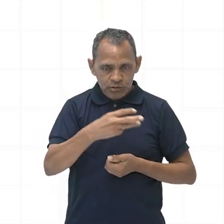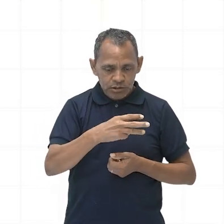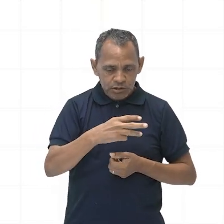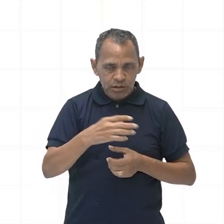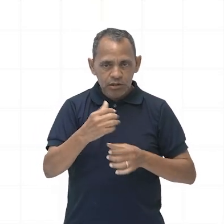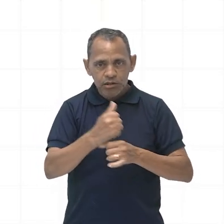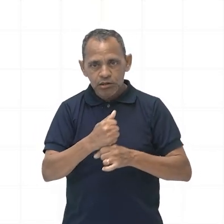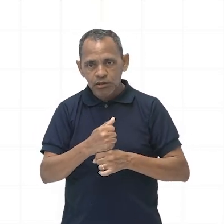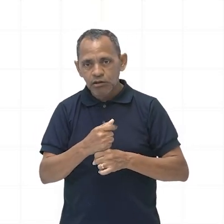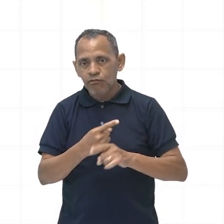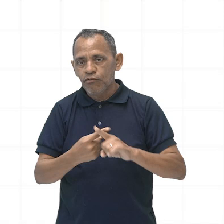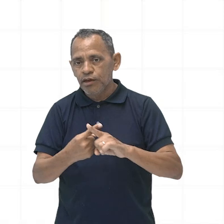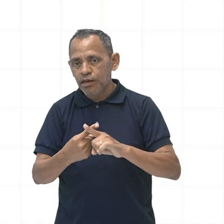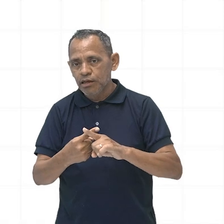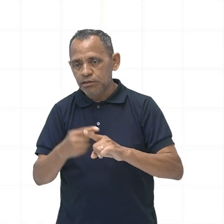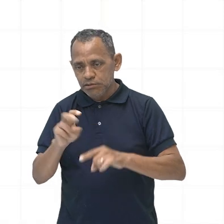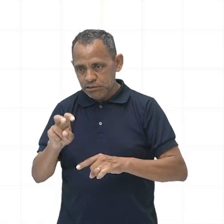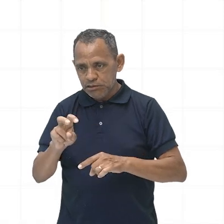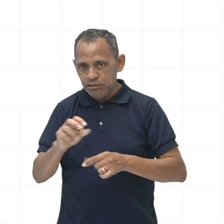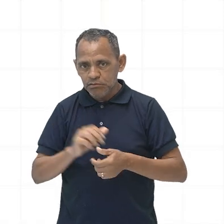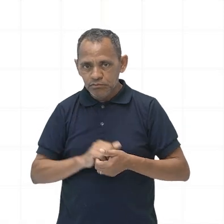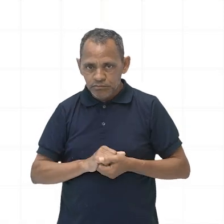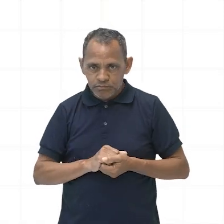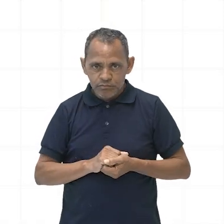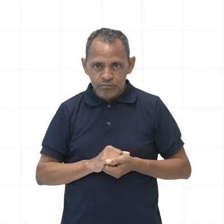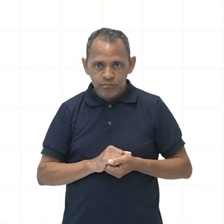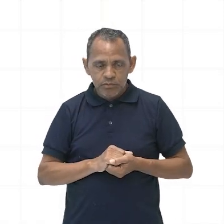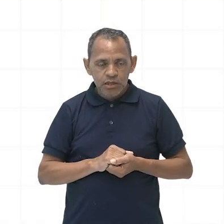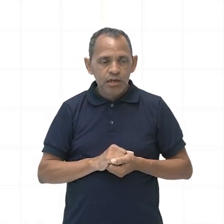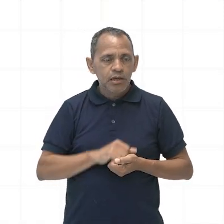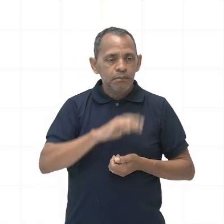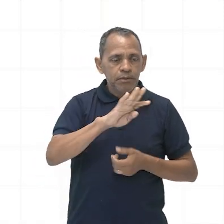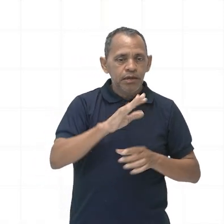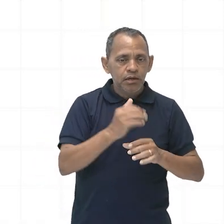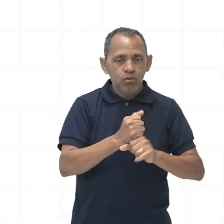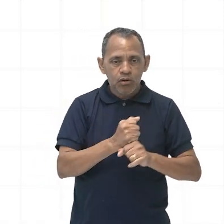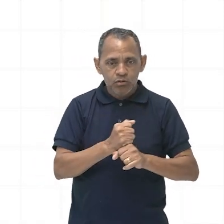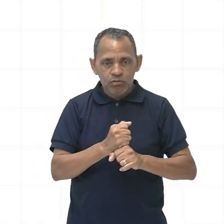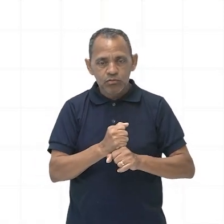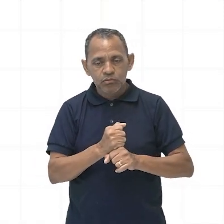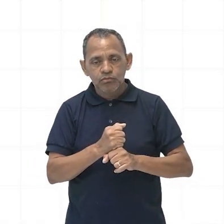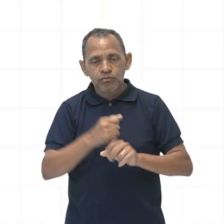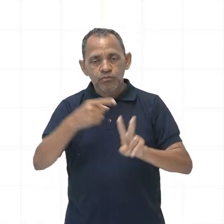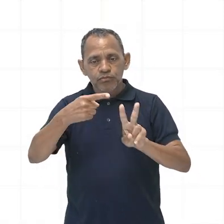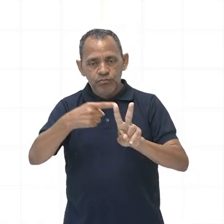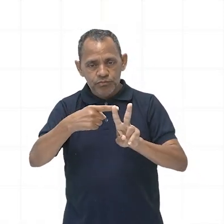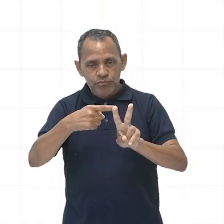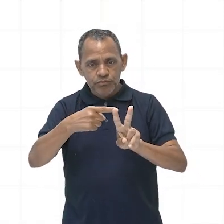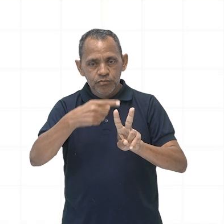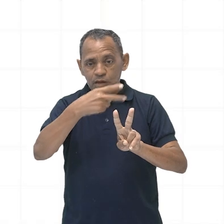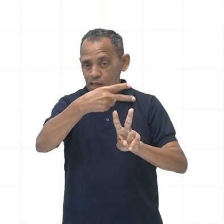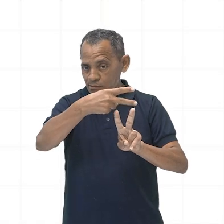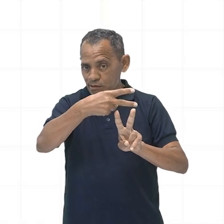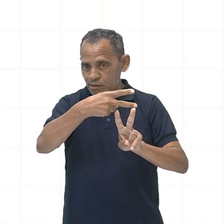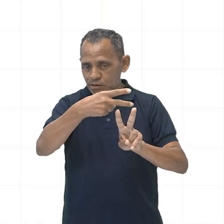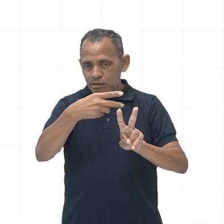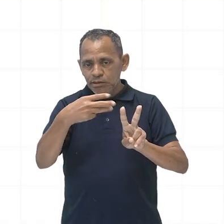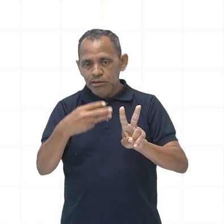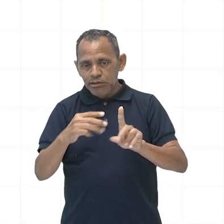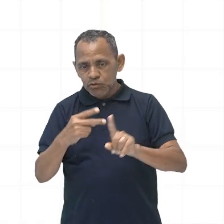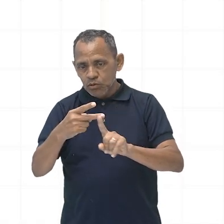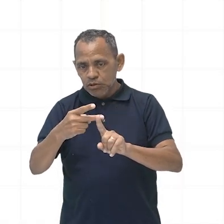quadrado vezes 5. Então, B é igual a raiz quadrada de 3 ao